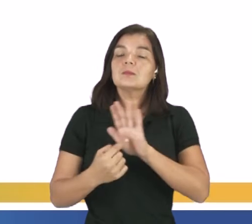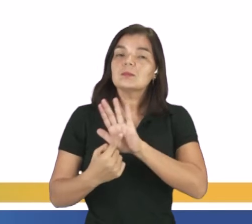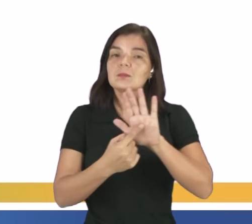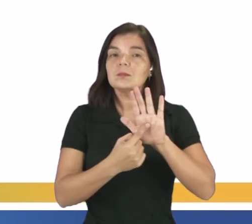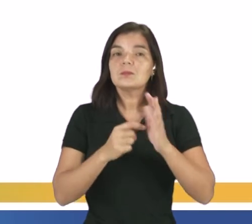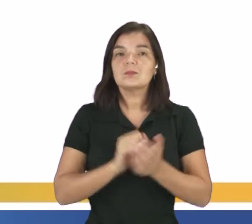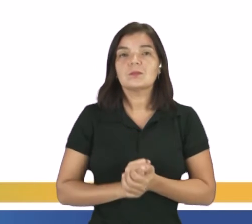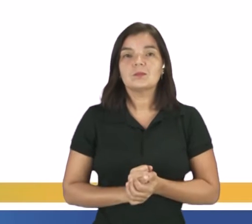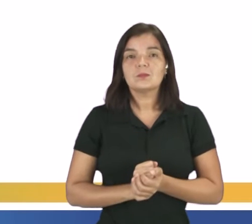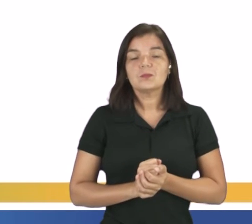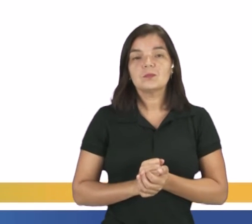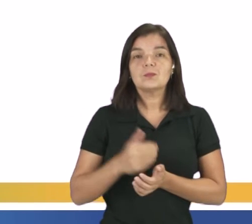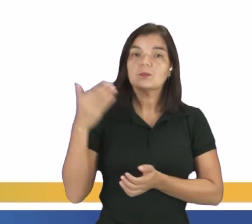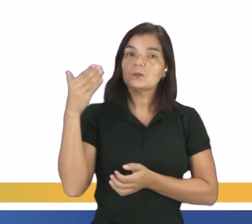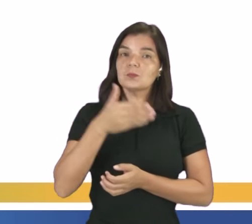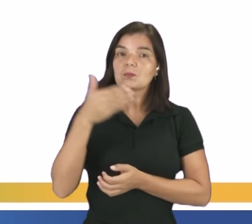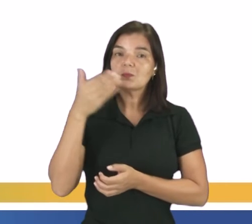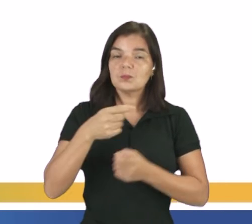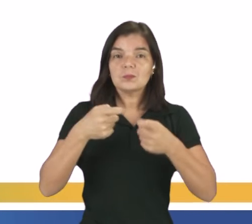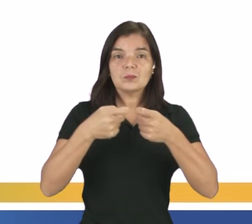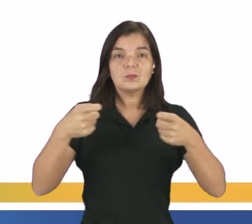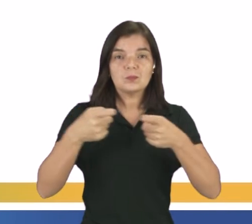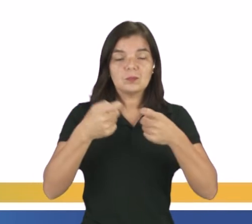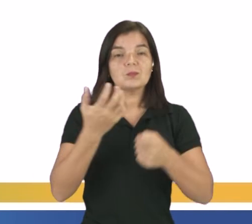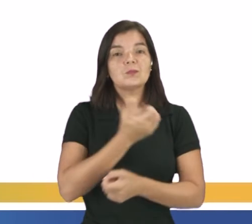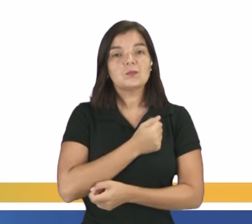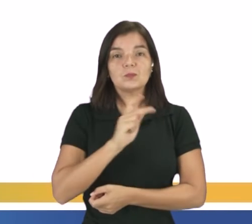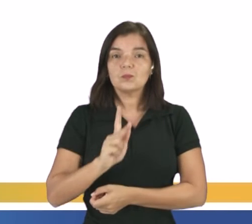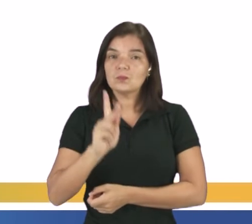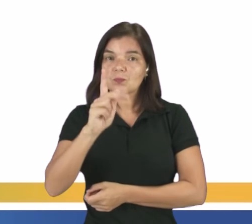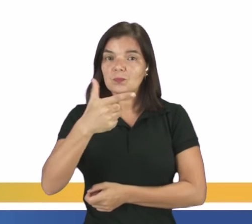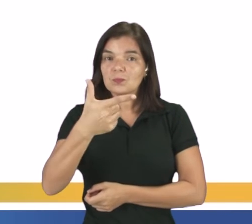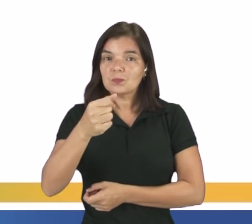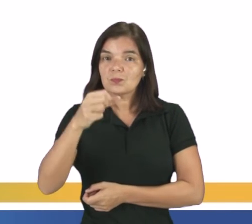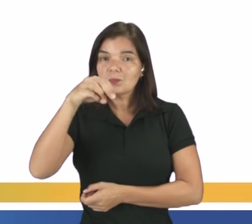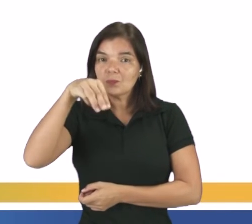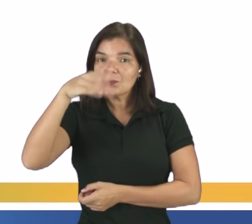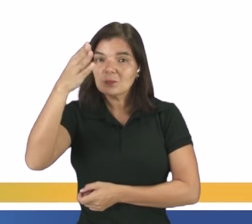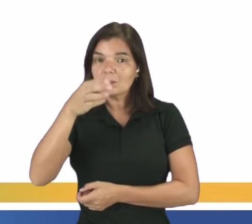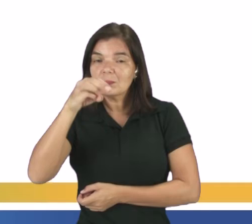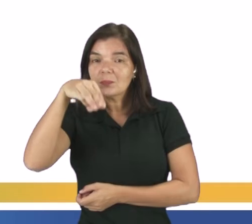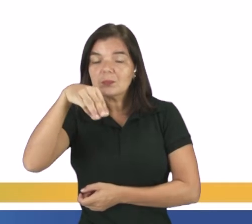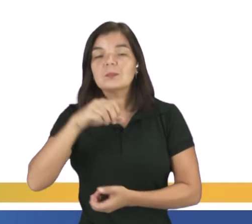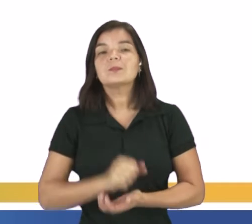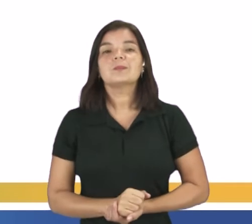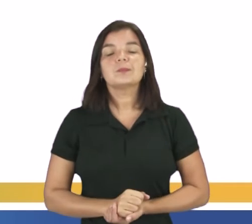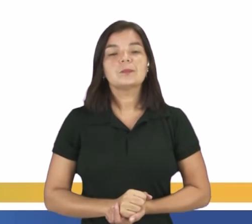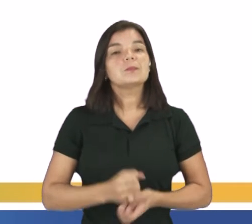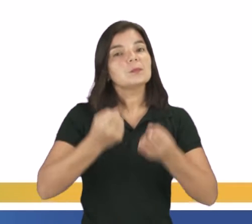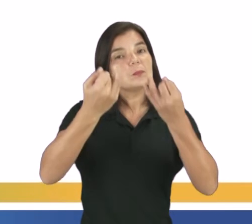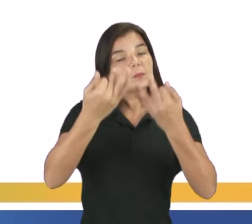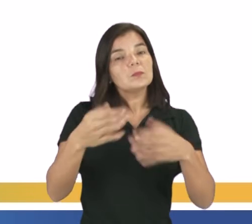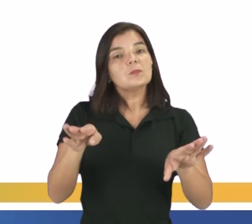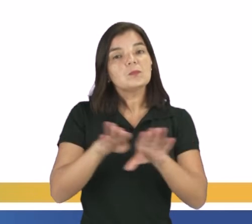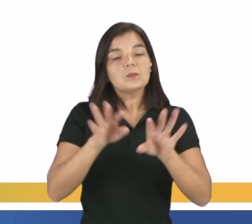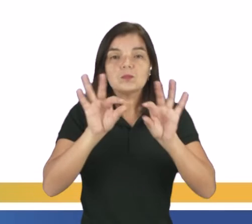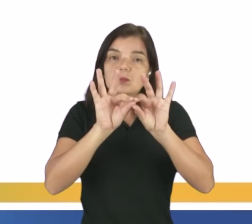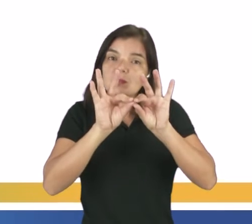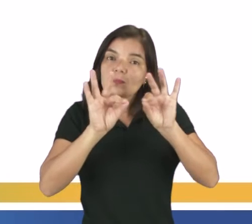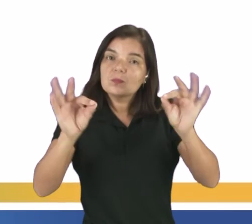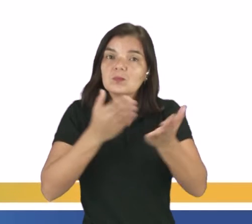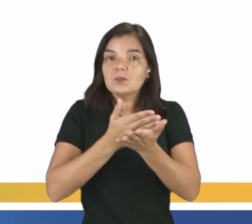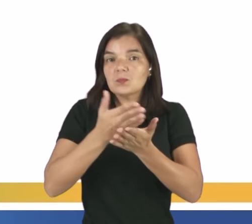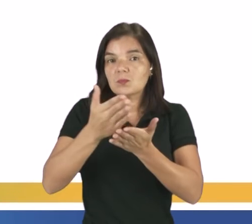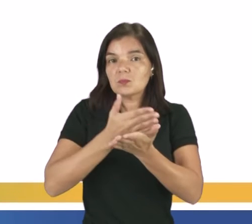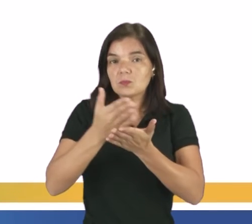trazendo? A constante elástica, portanto, o valor do K, 20 newton por metro, está dizendo o tamanho